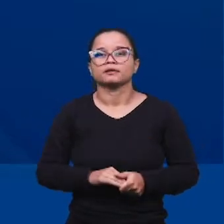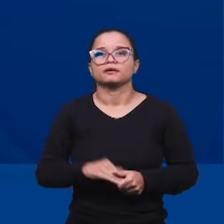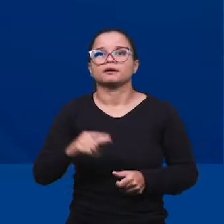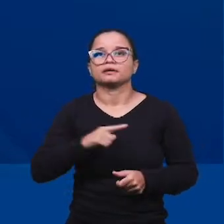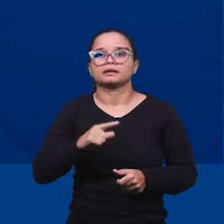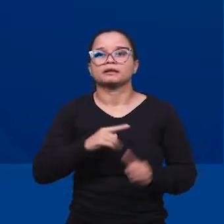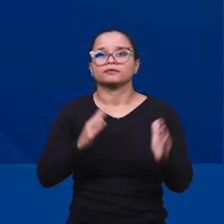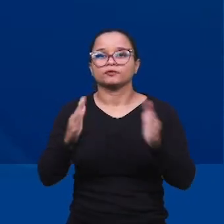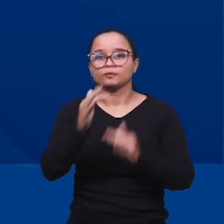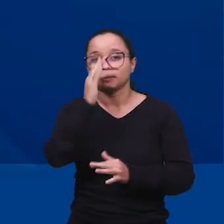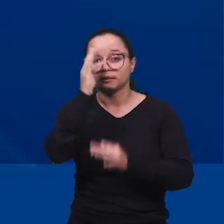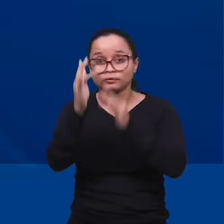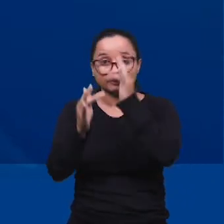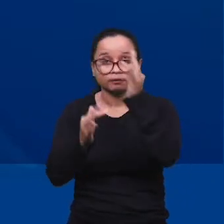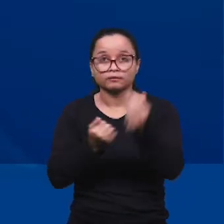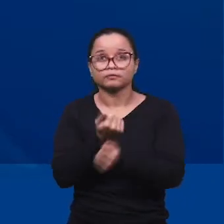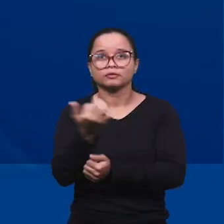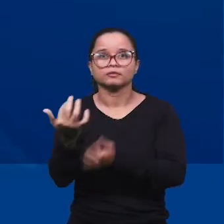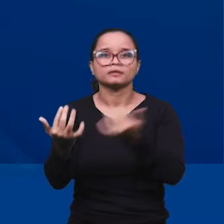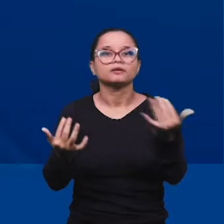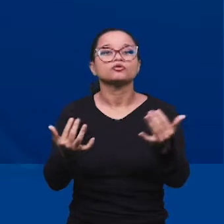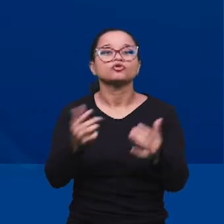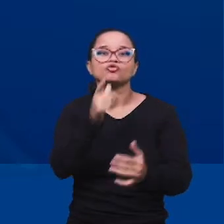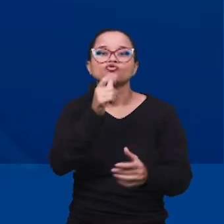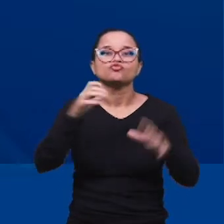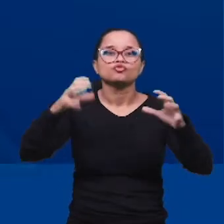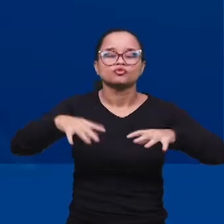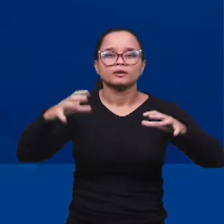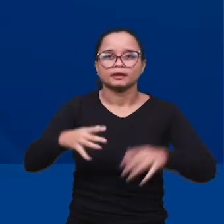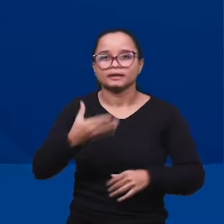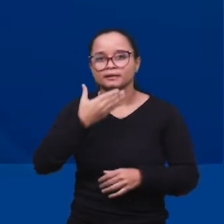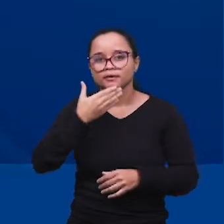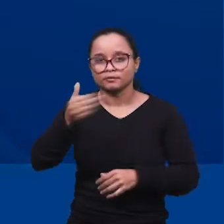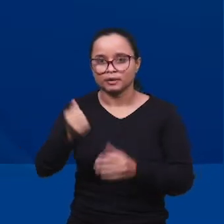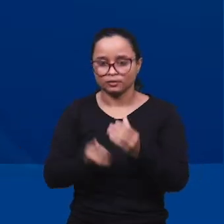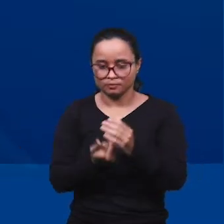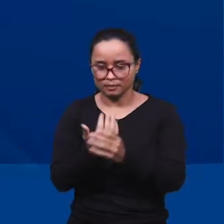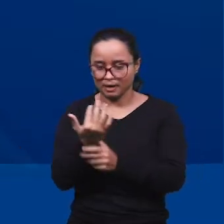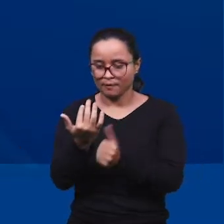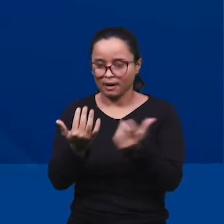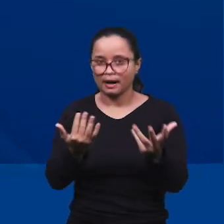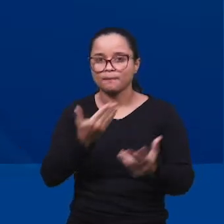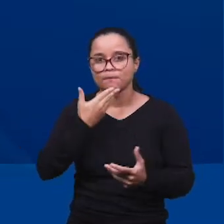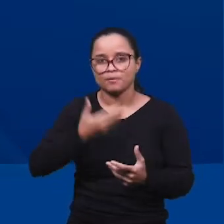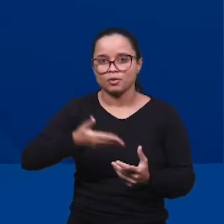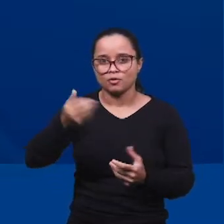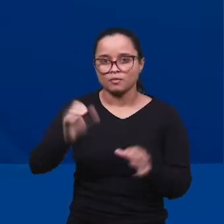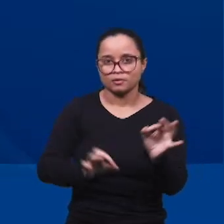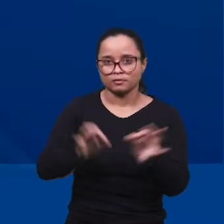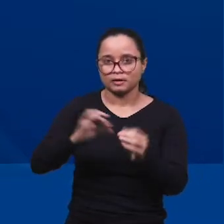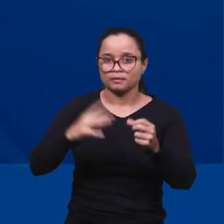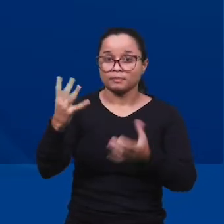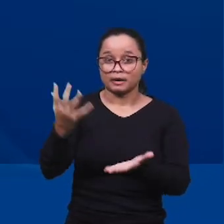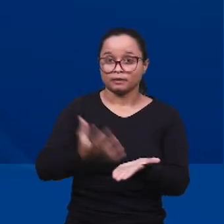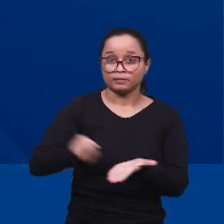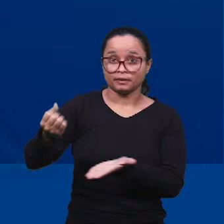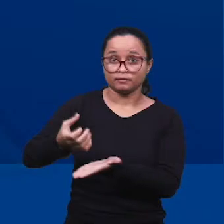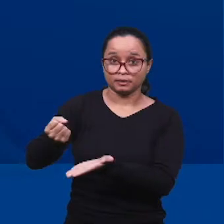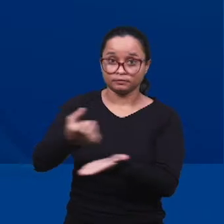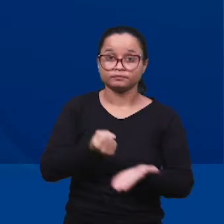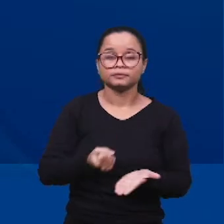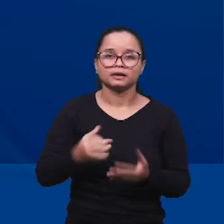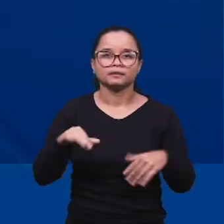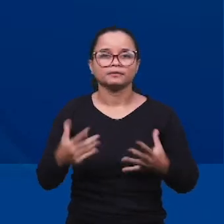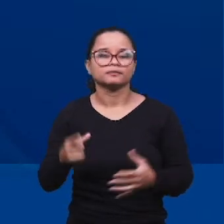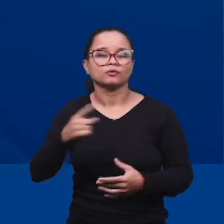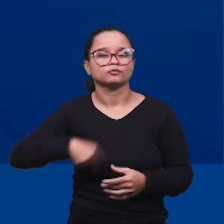e era chamada de serôdia, que servia para amadurecer a planta e prepará-la para a colheita. E é este o período